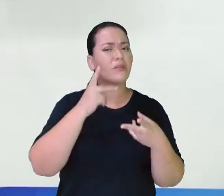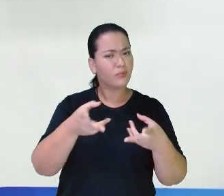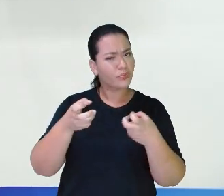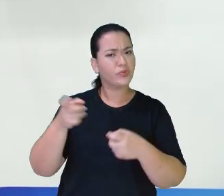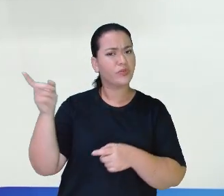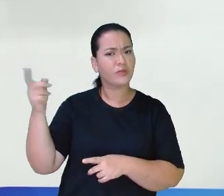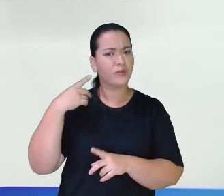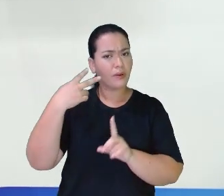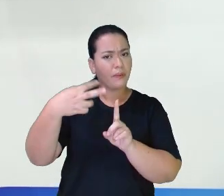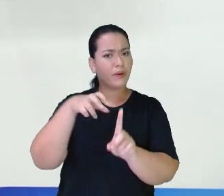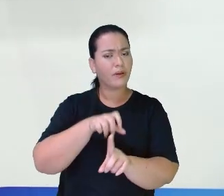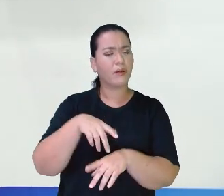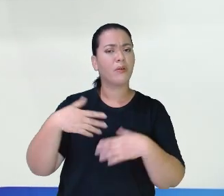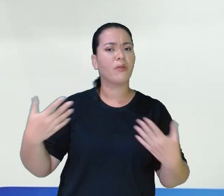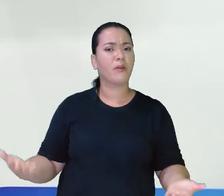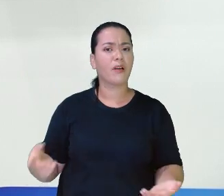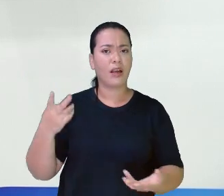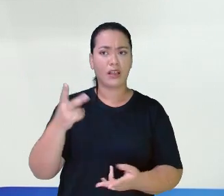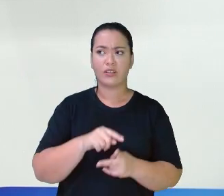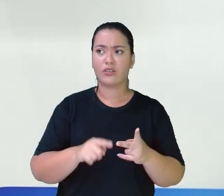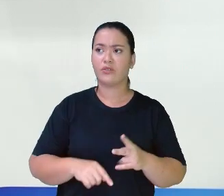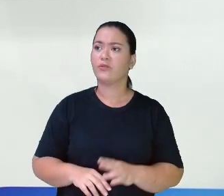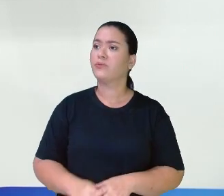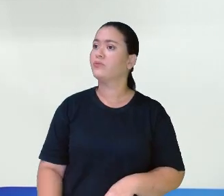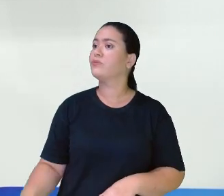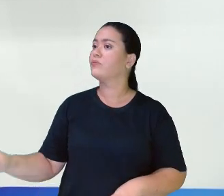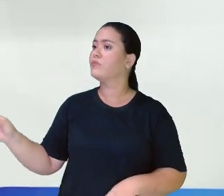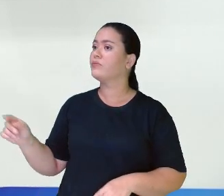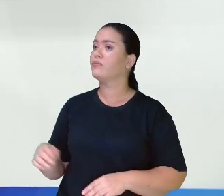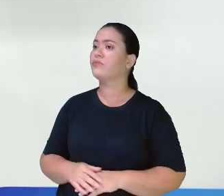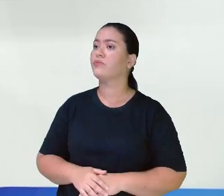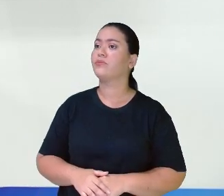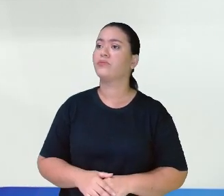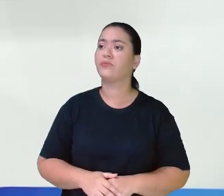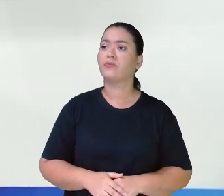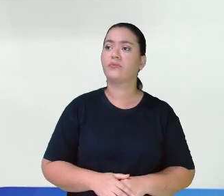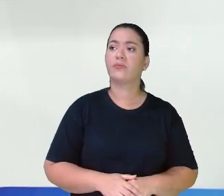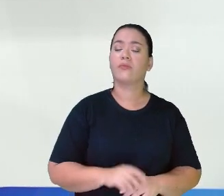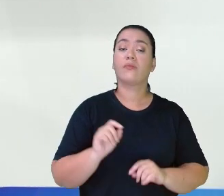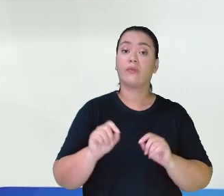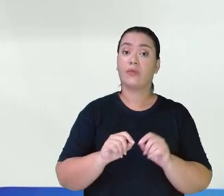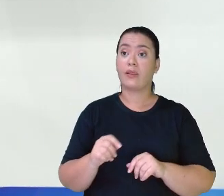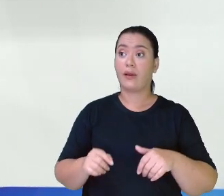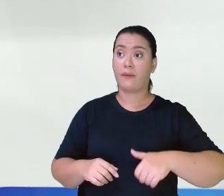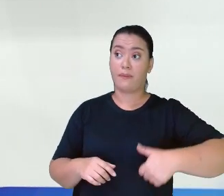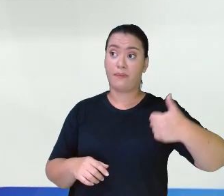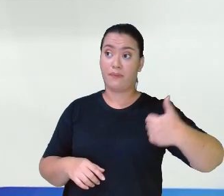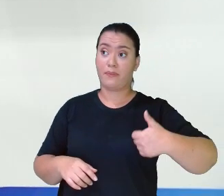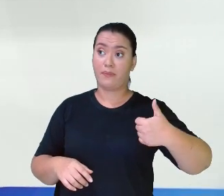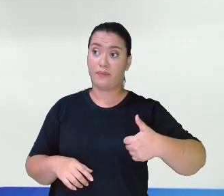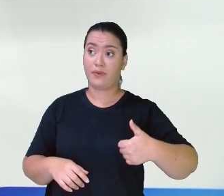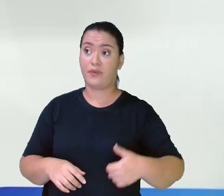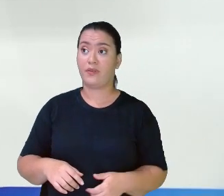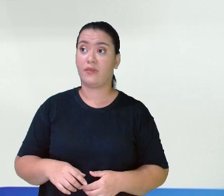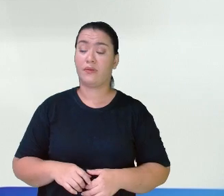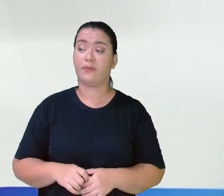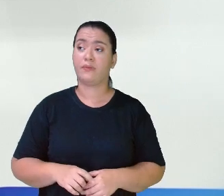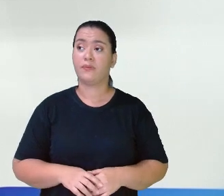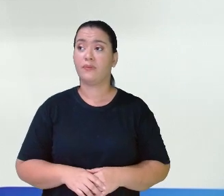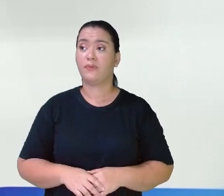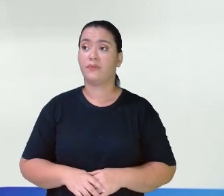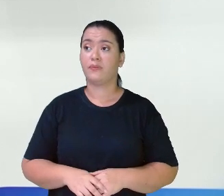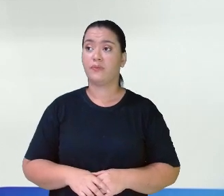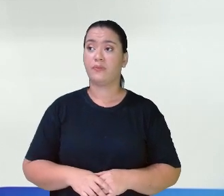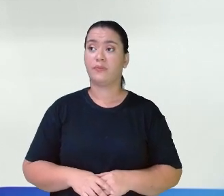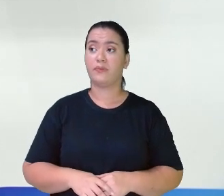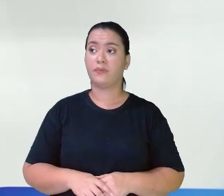assistindo, conseguiu perceber? Olha só. Essa primeira aqui, a gente falou para vocês, ó, ela foi escrita